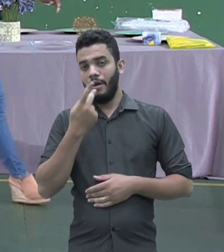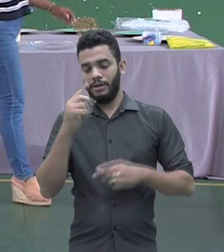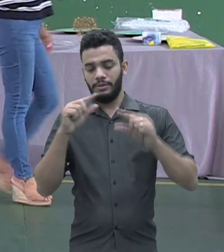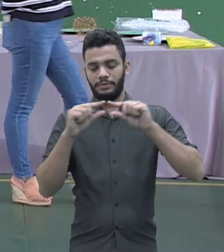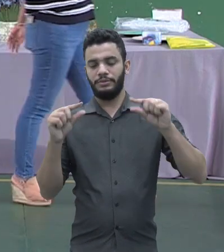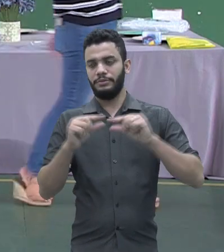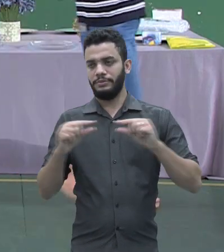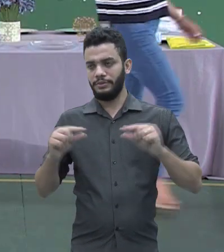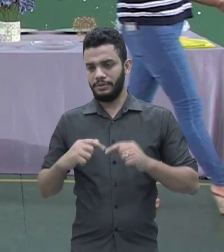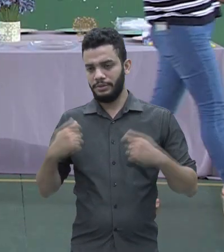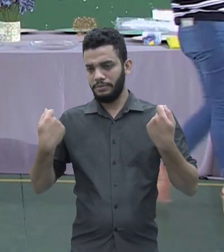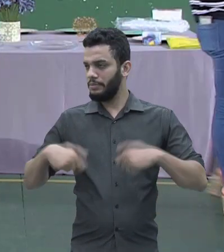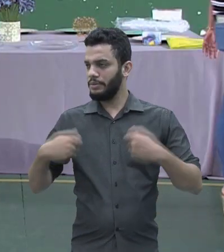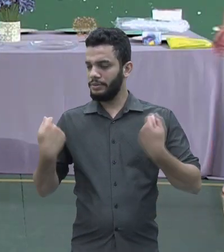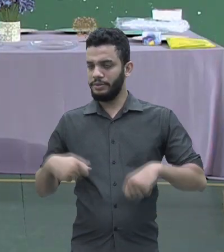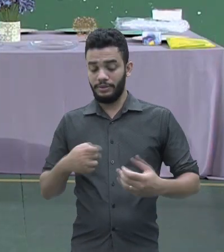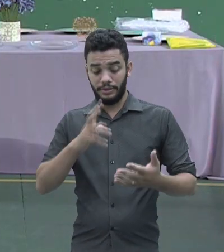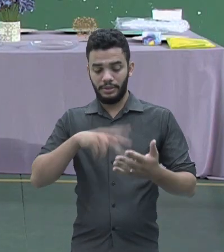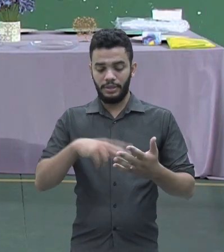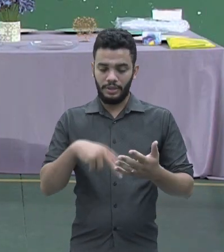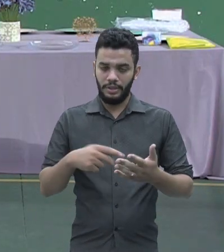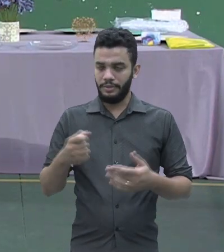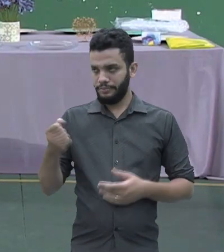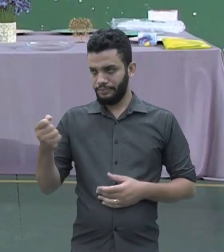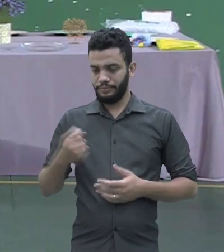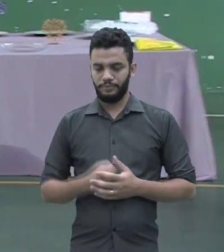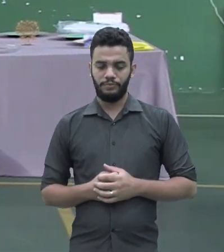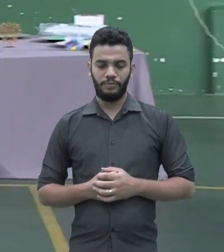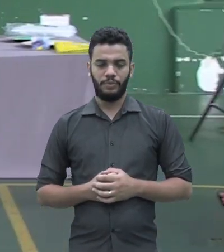Eu quero que você leia a sua frase.